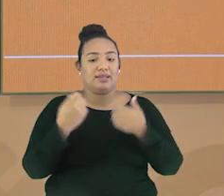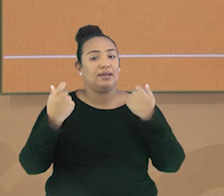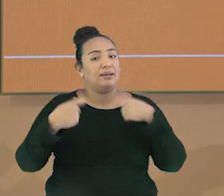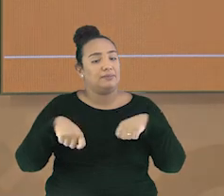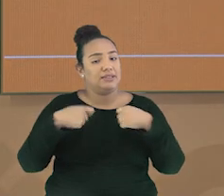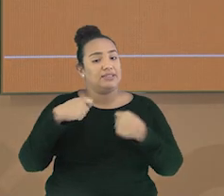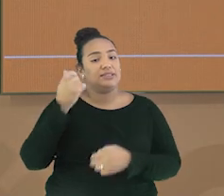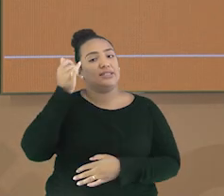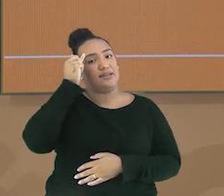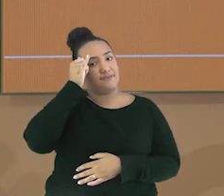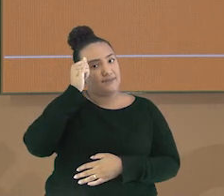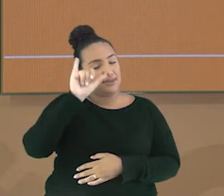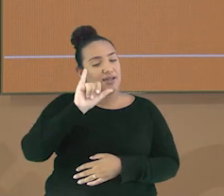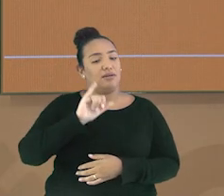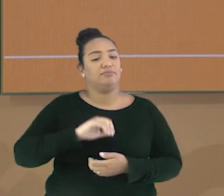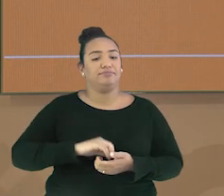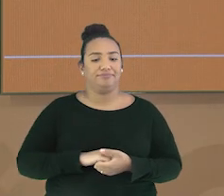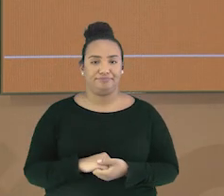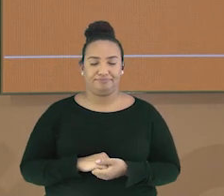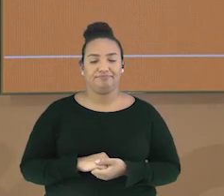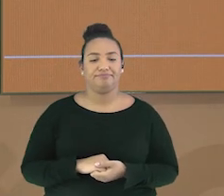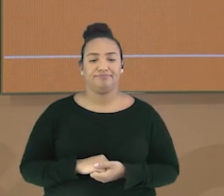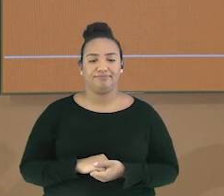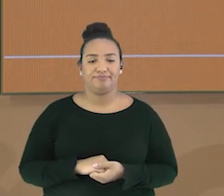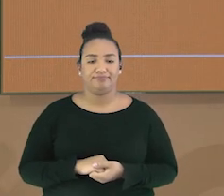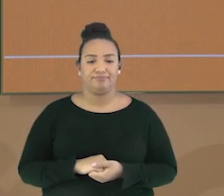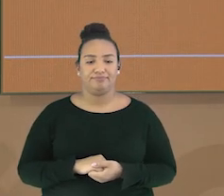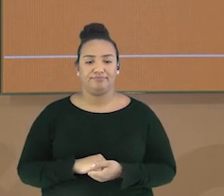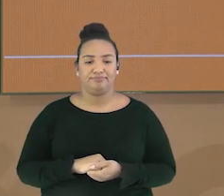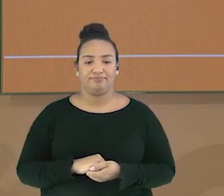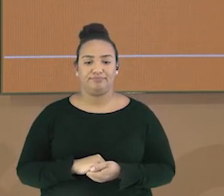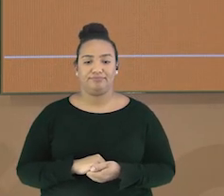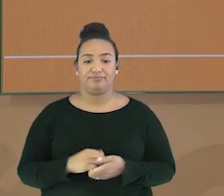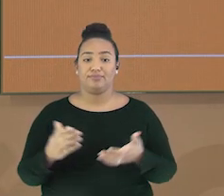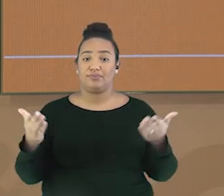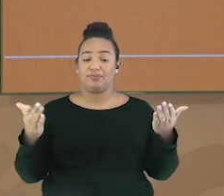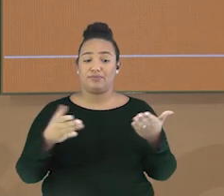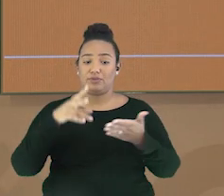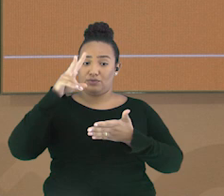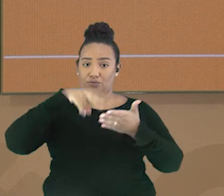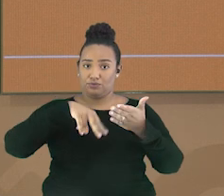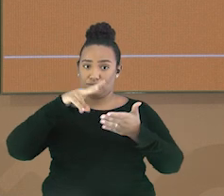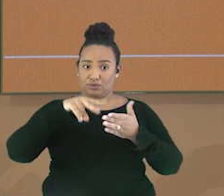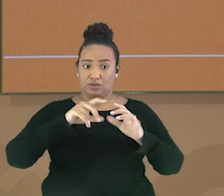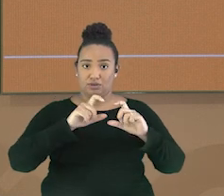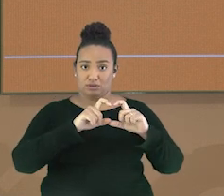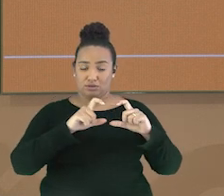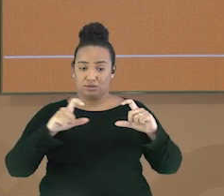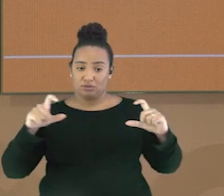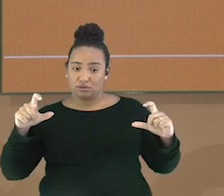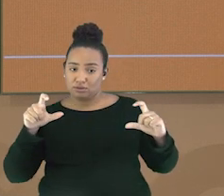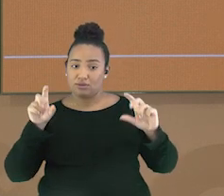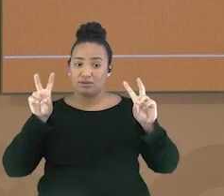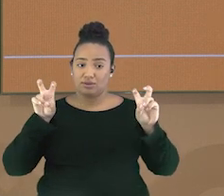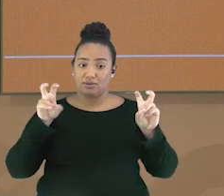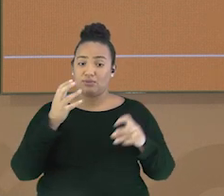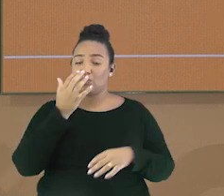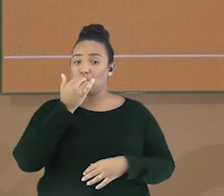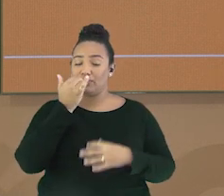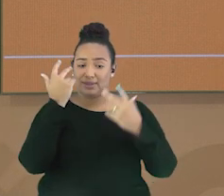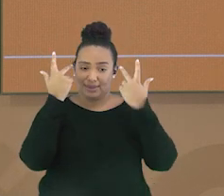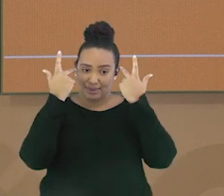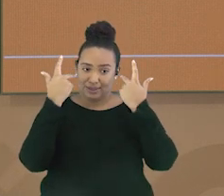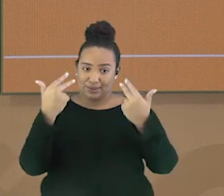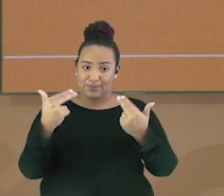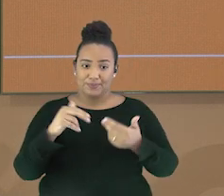Vamos ler juntos essa tirinha sobre alimentos naturais. Agora só como coisas da terra.